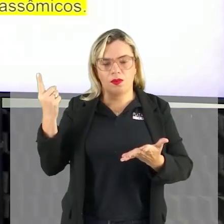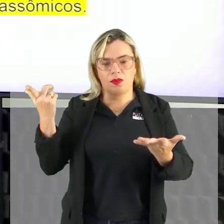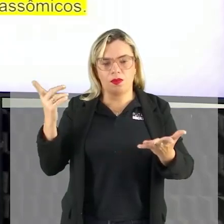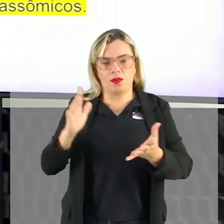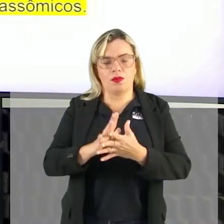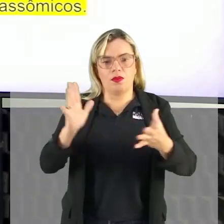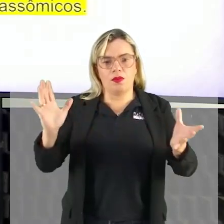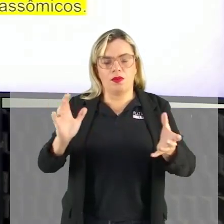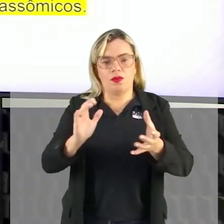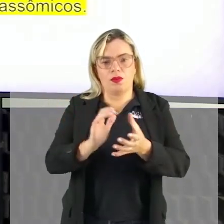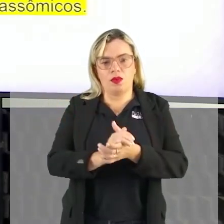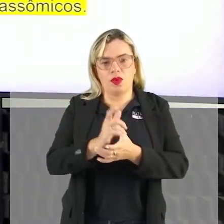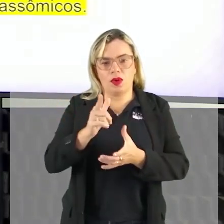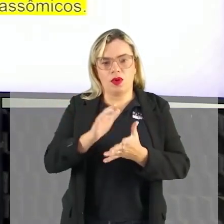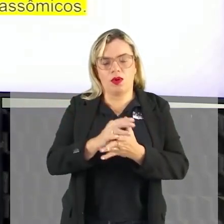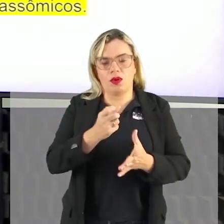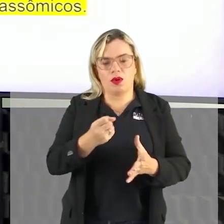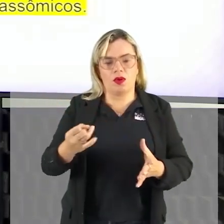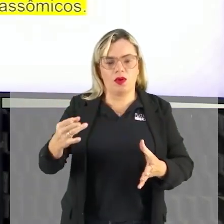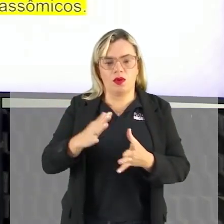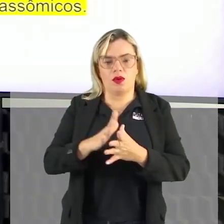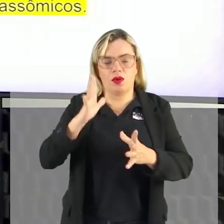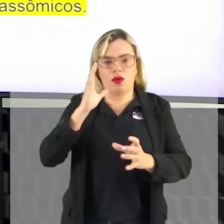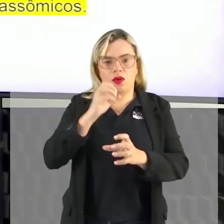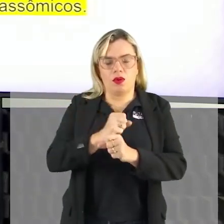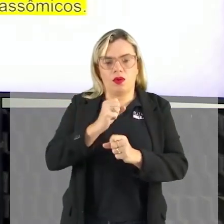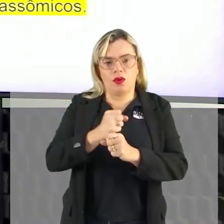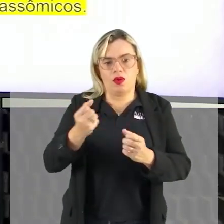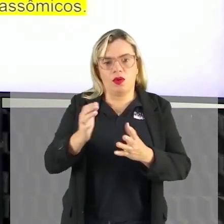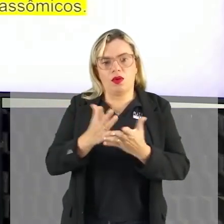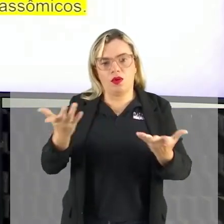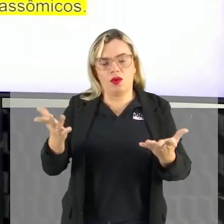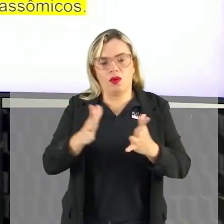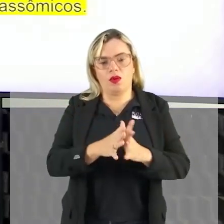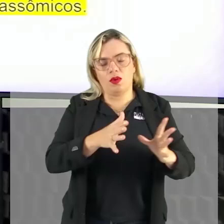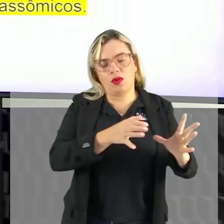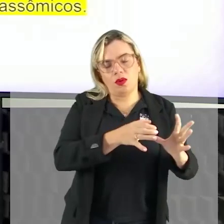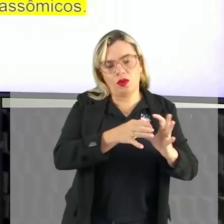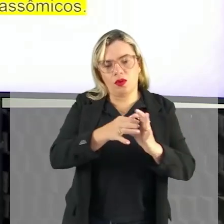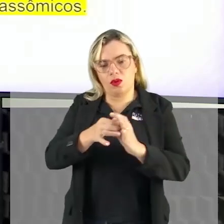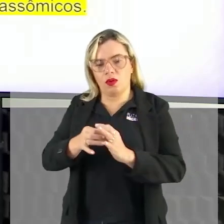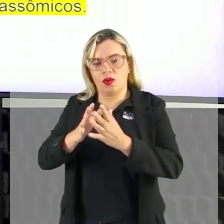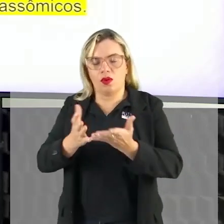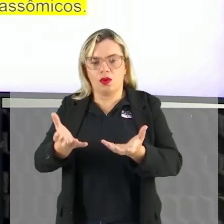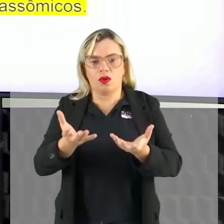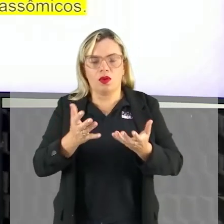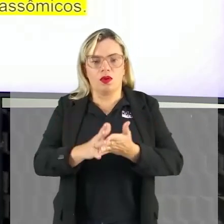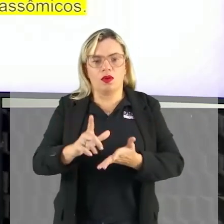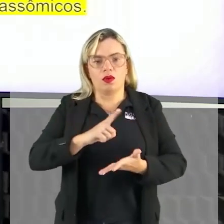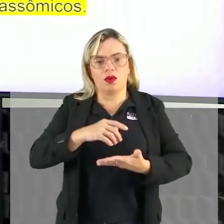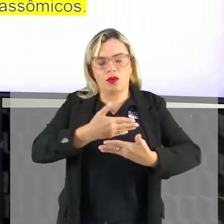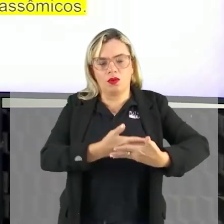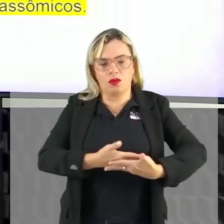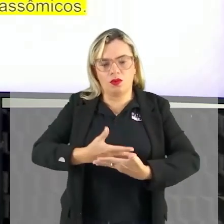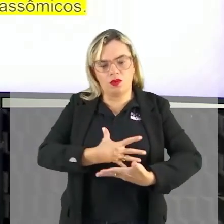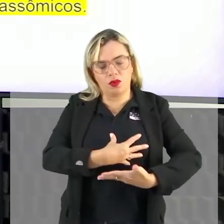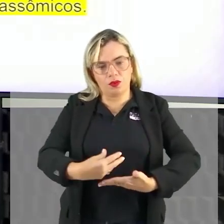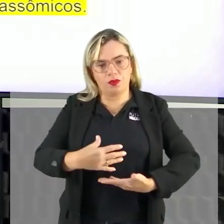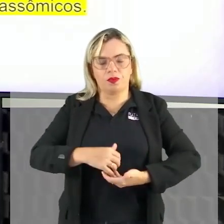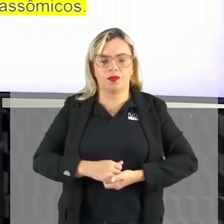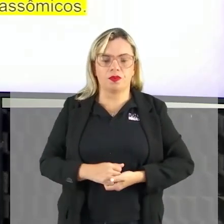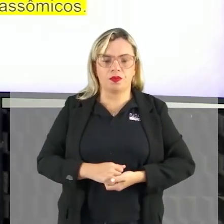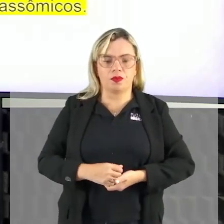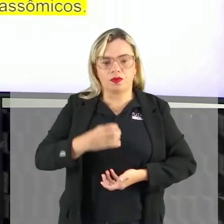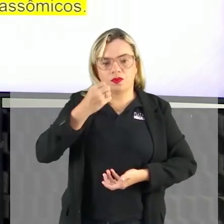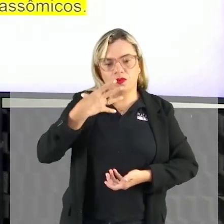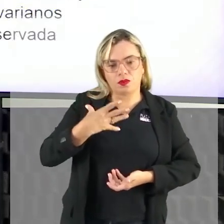quer saber qual é a sua chance, né? Como é que fica caso eles queiram ter um bebê, né?